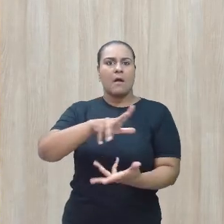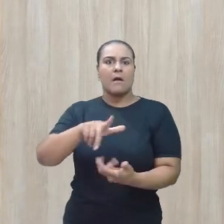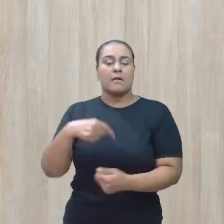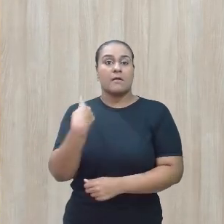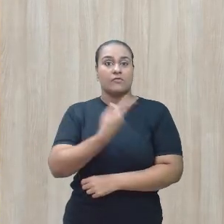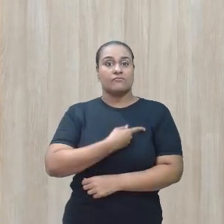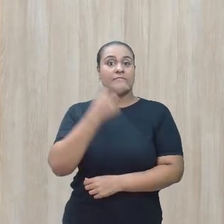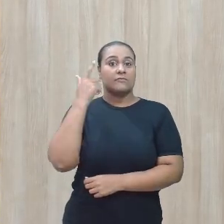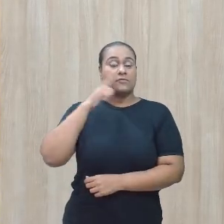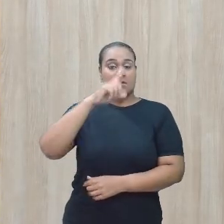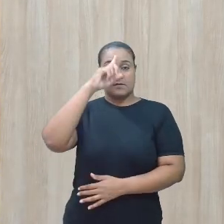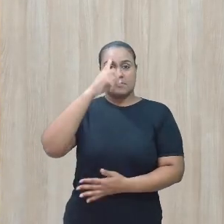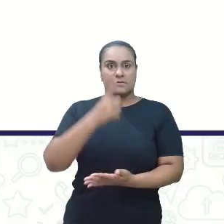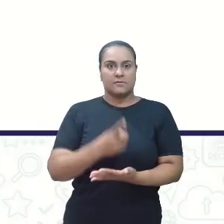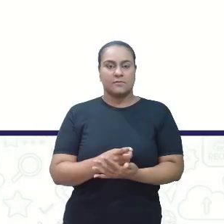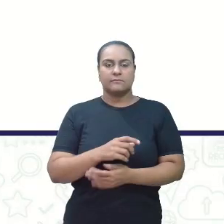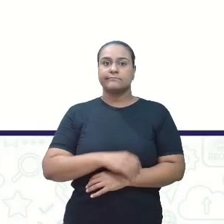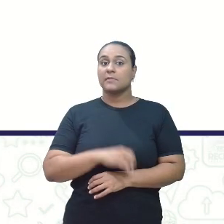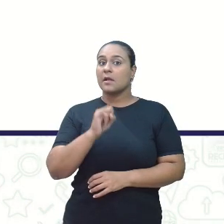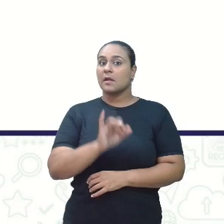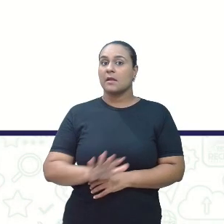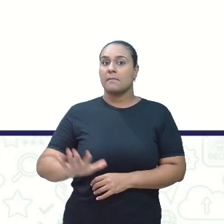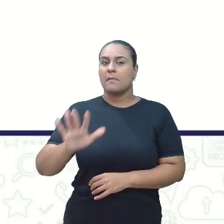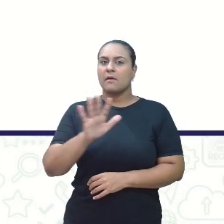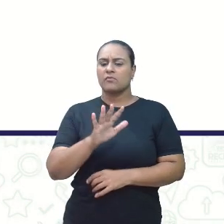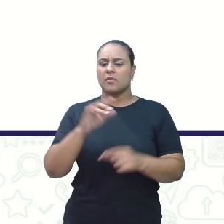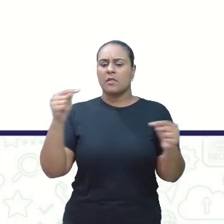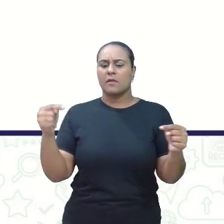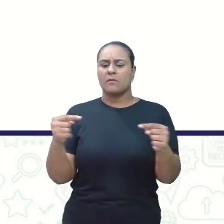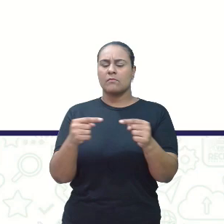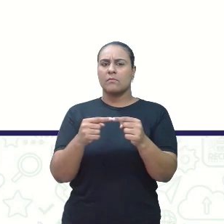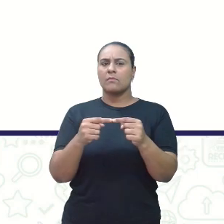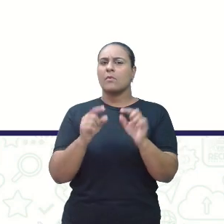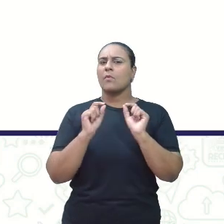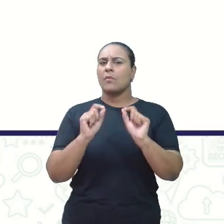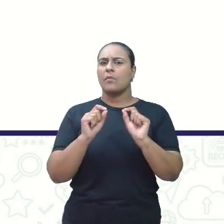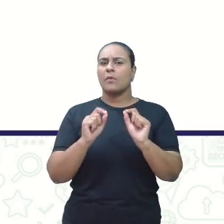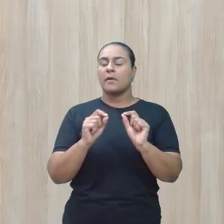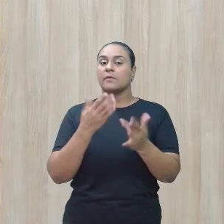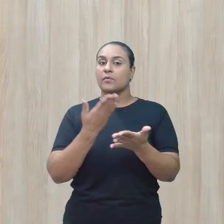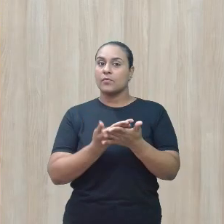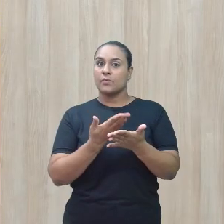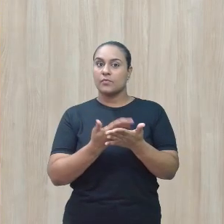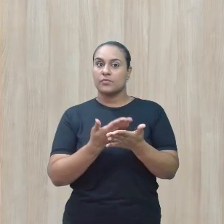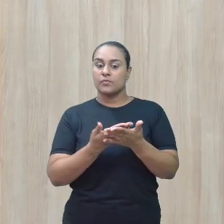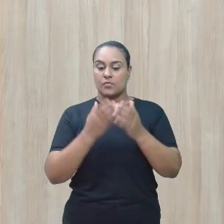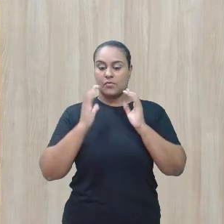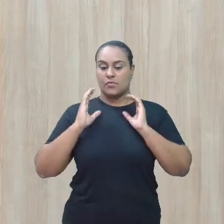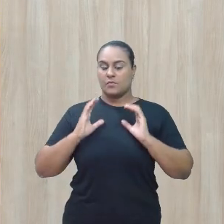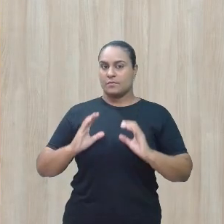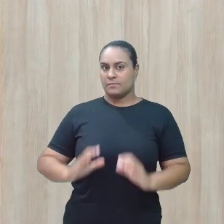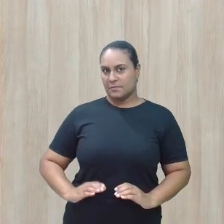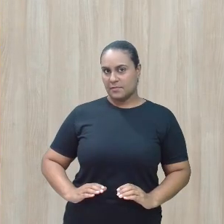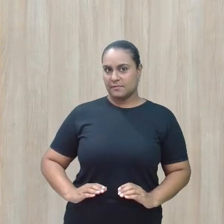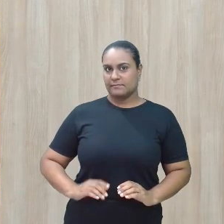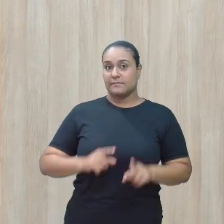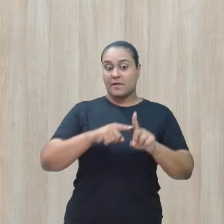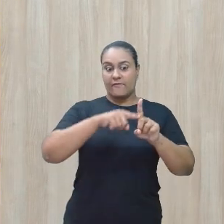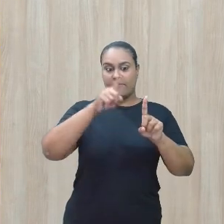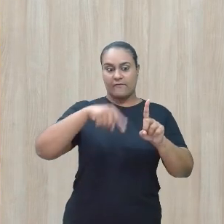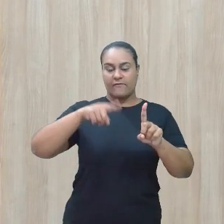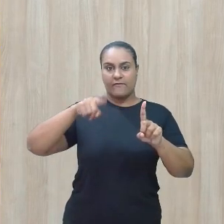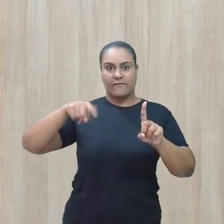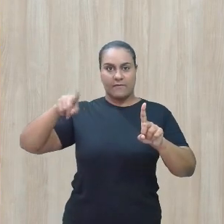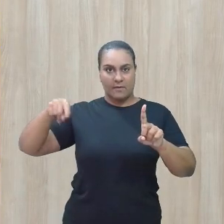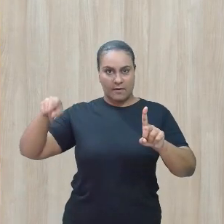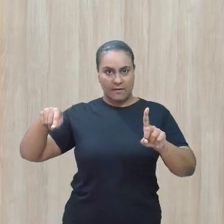mundo. O que as imagens anteriores têm em comum? A gente viu estudos sobre comportamento, a gente viu gráficos, a